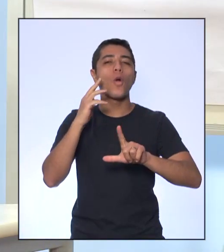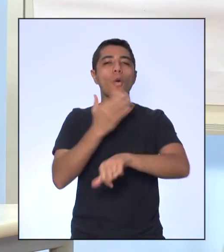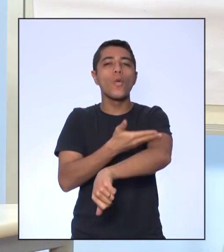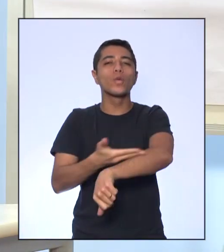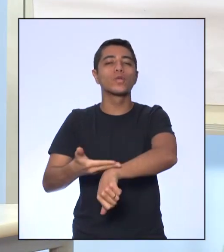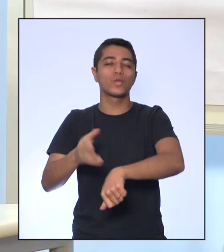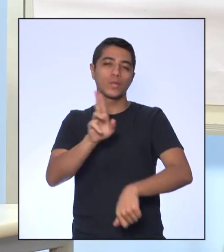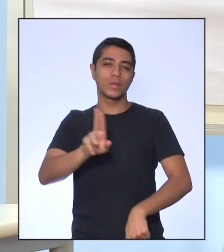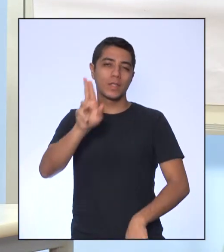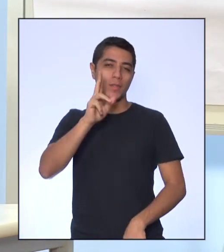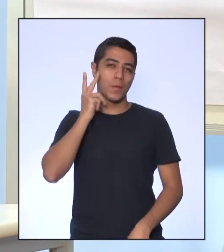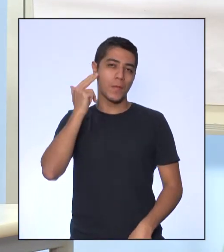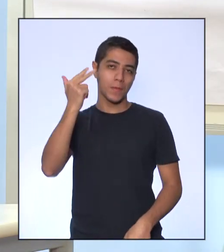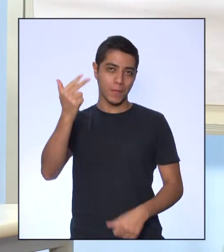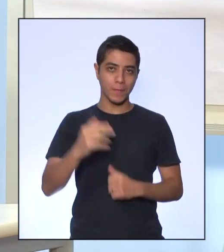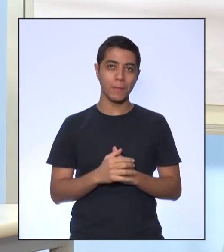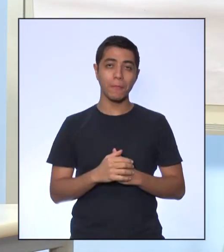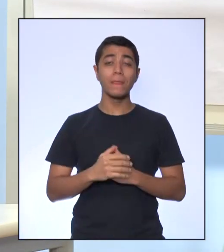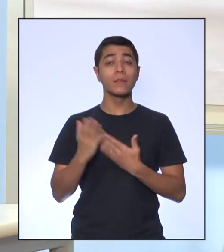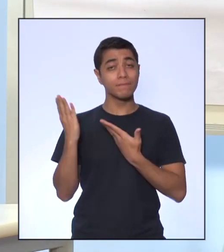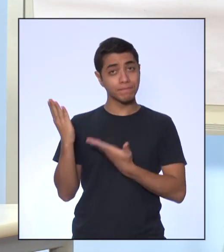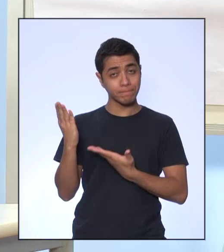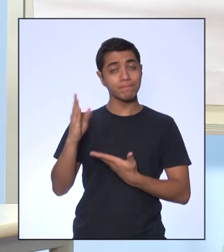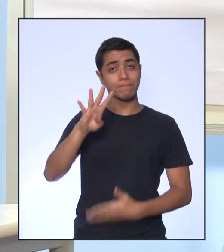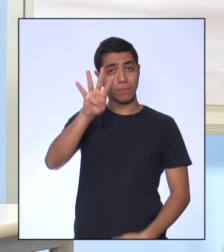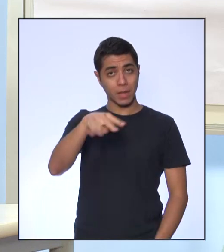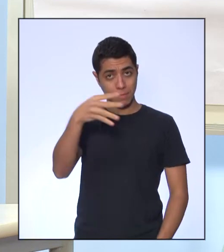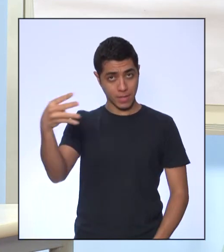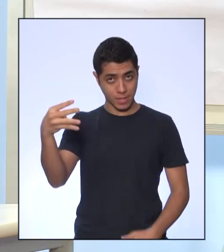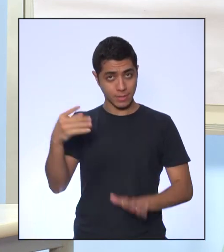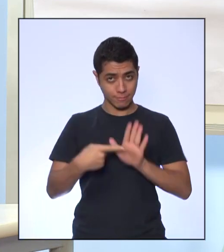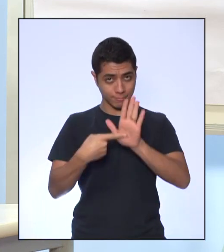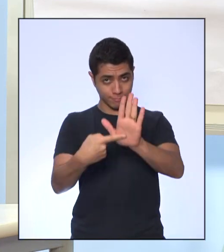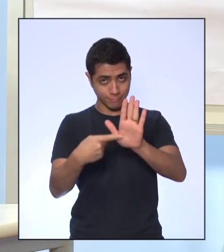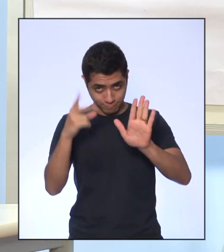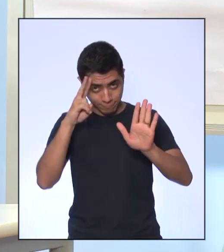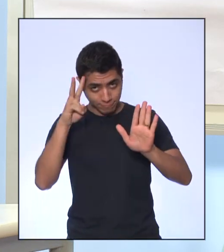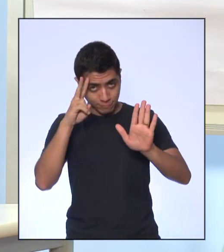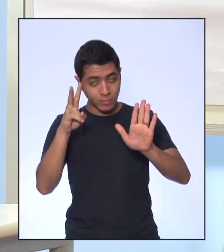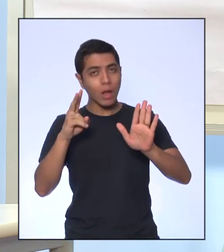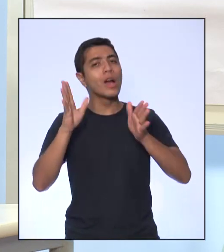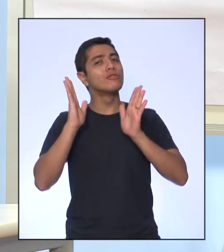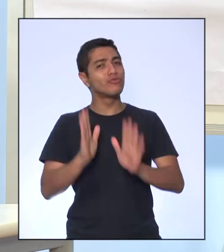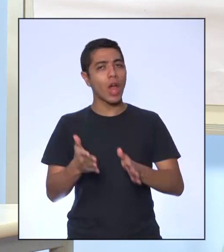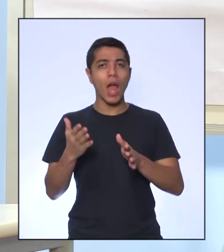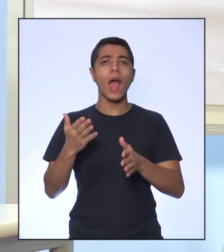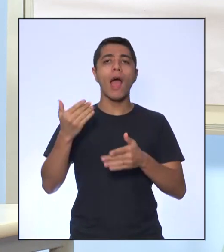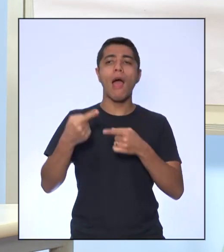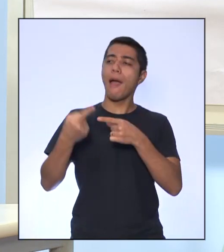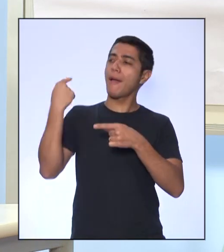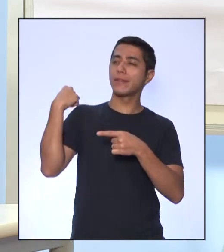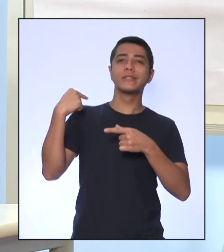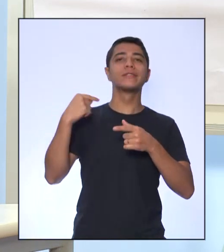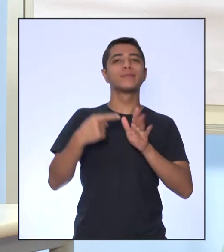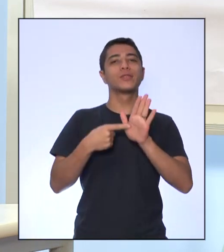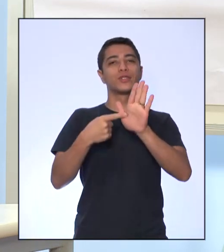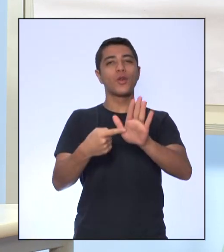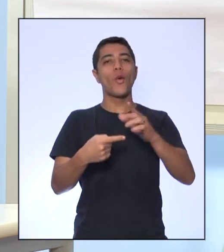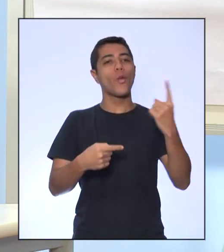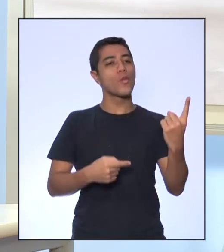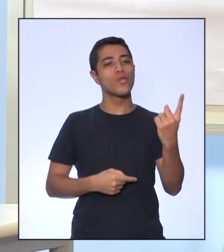nessa tabela que vocês estão identificando nós já montamos essa tabela que era que ela lá 123321